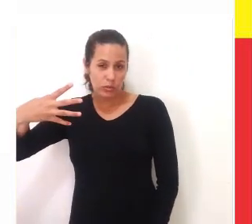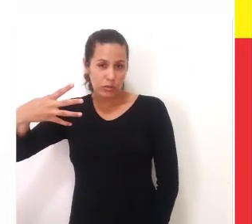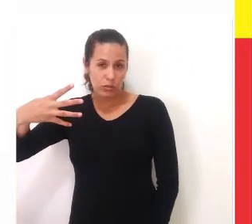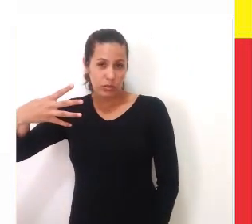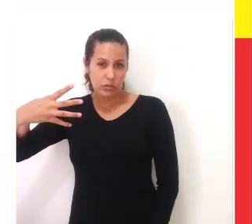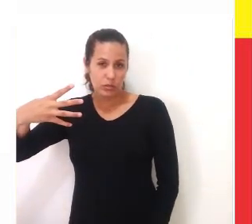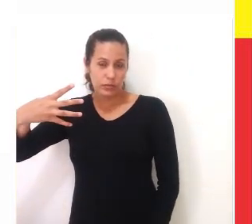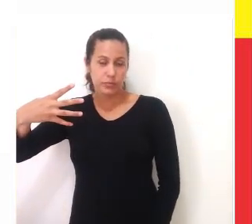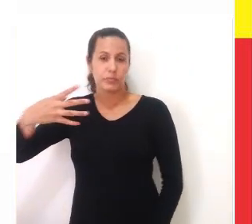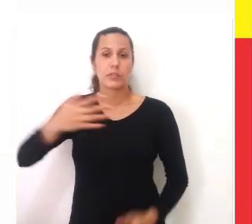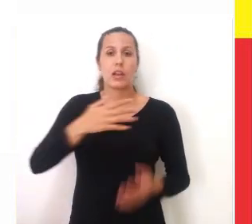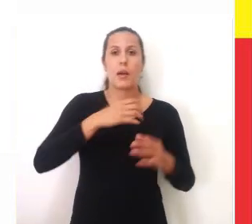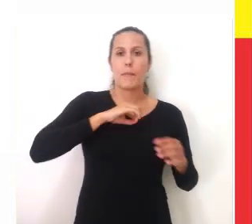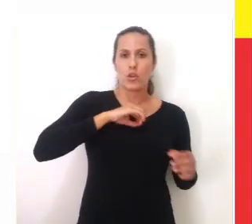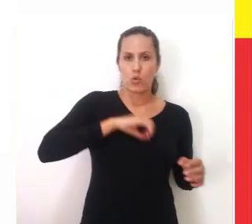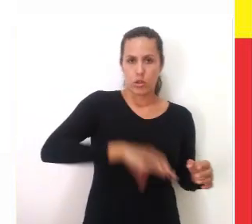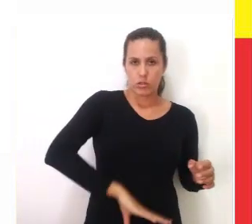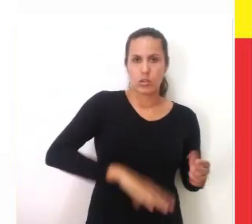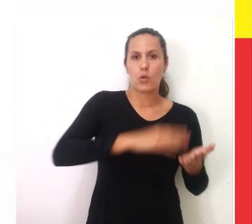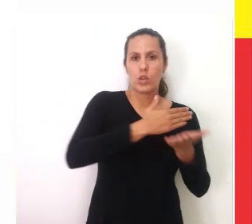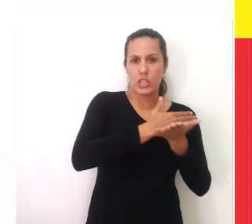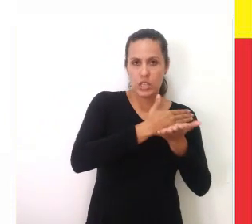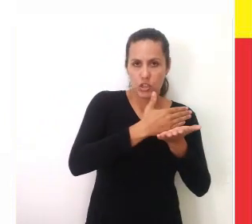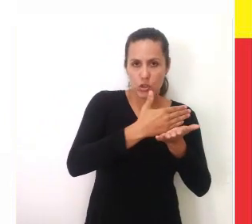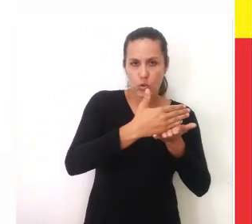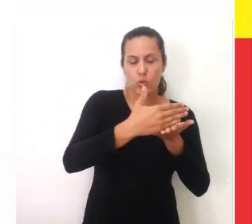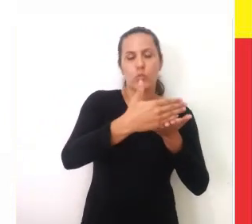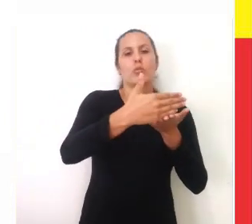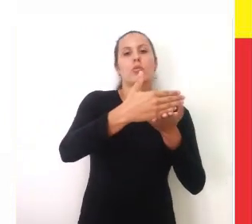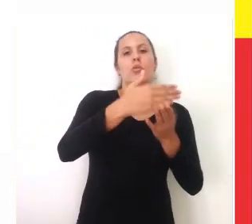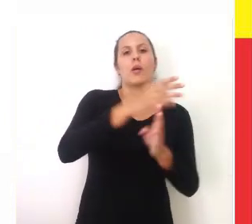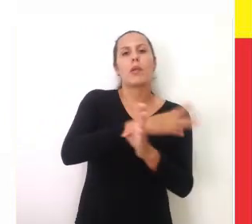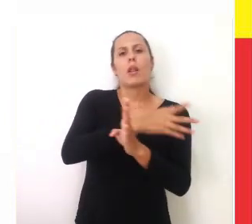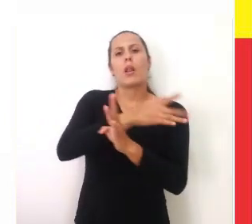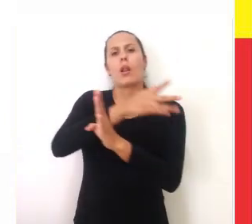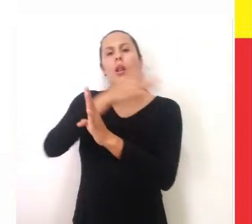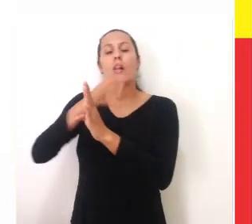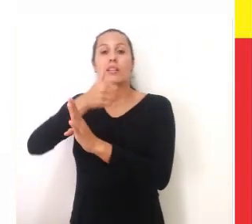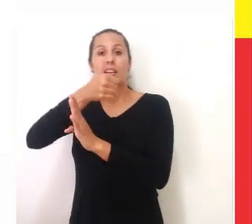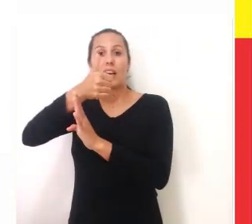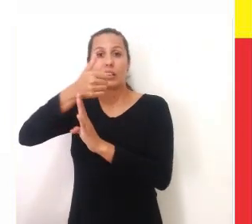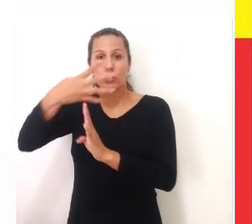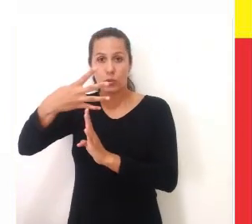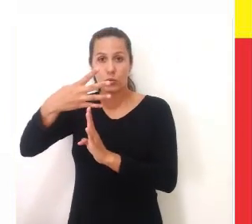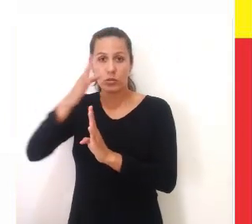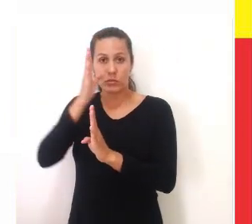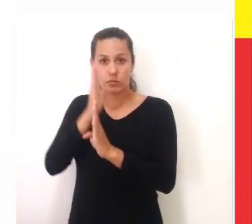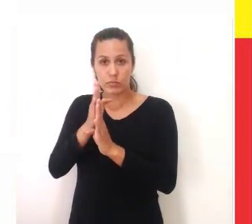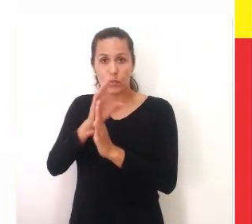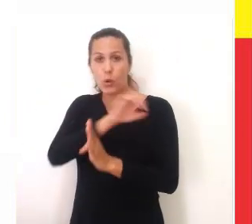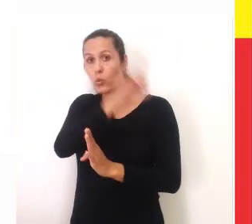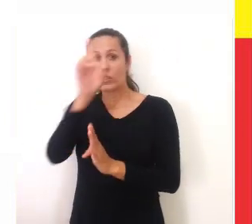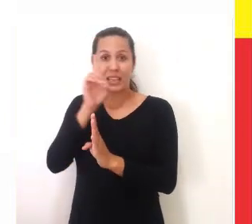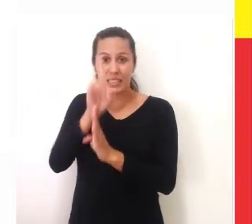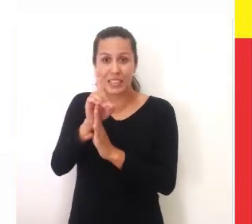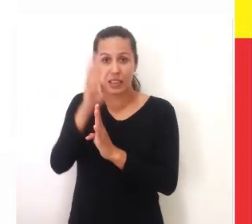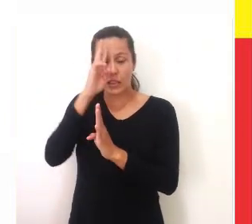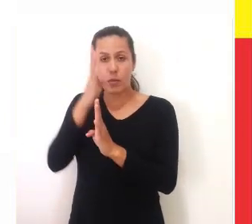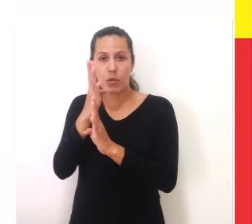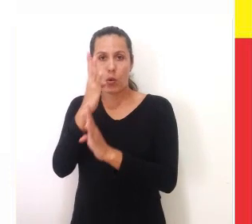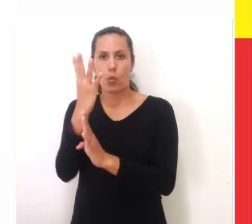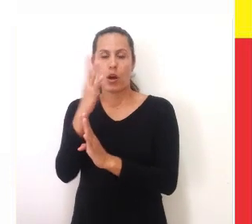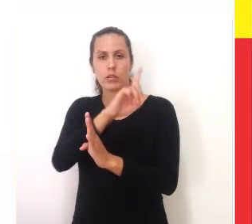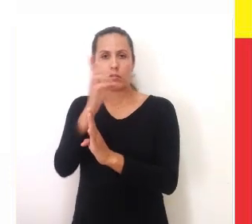dia, após o início da menstruação, era o dia D. 4 dias